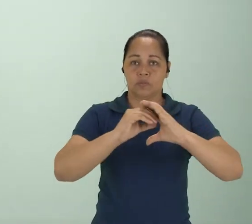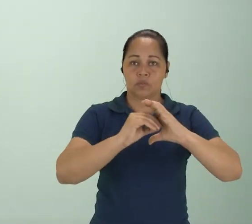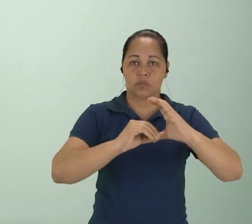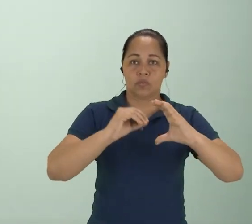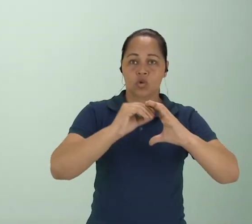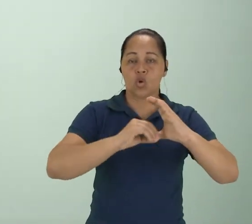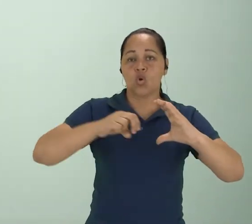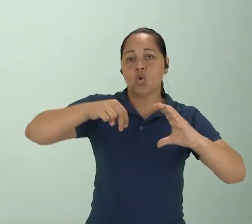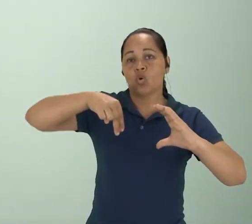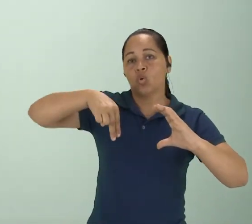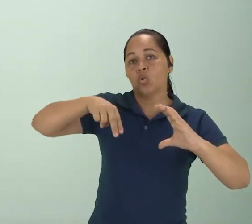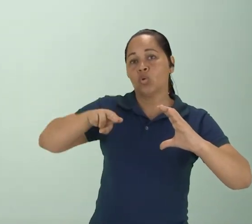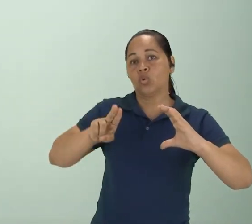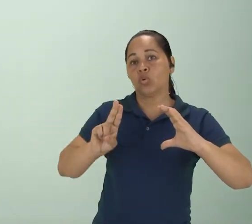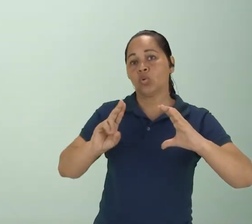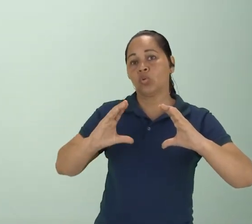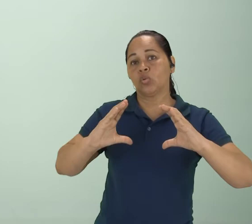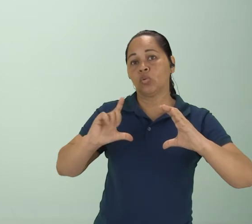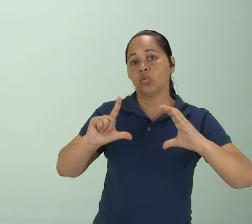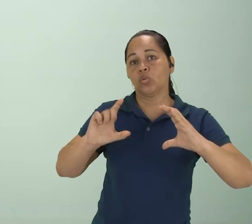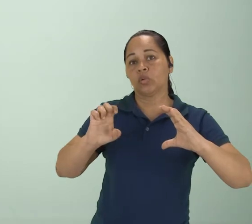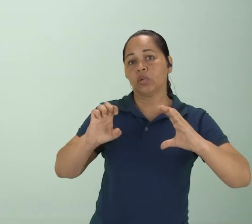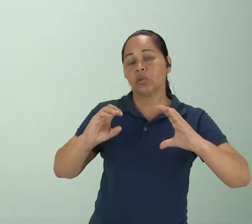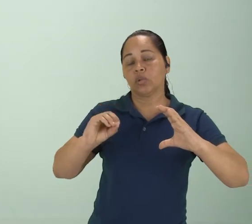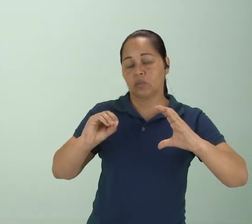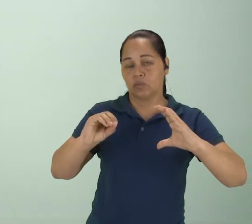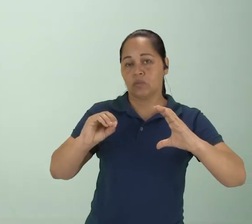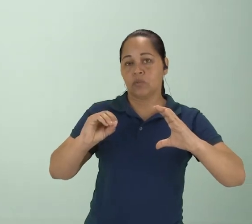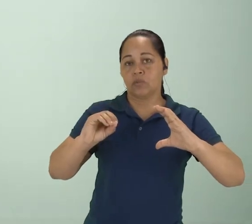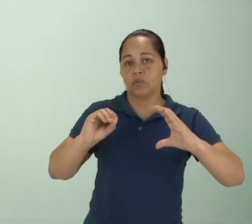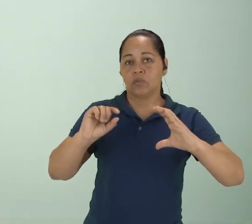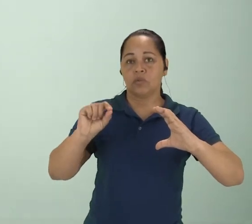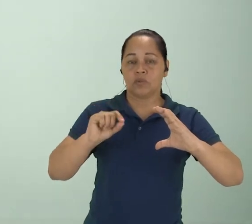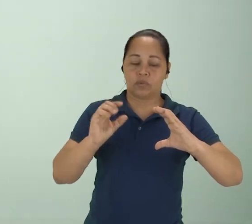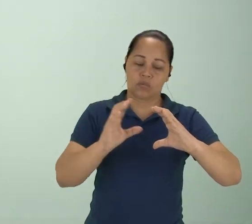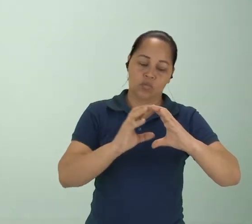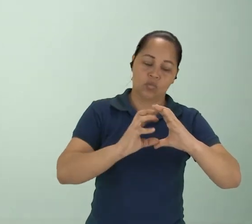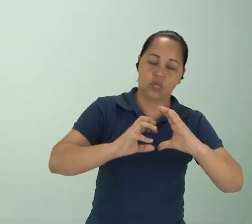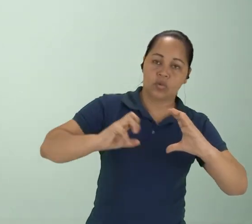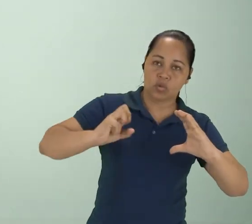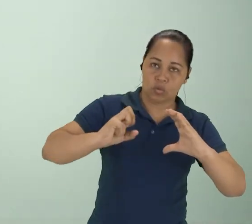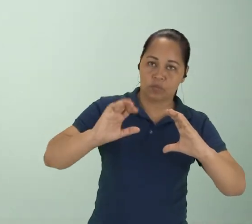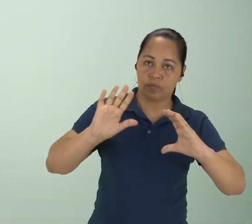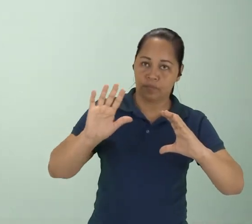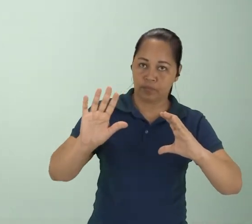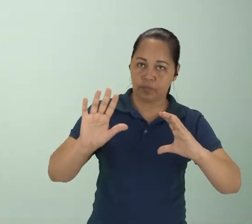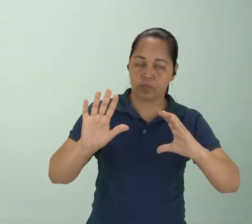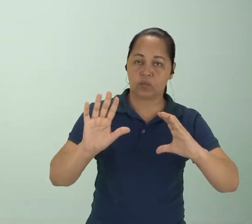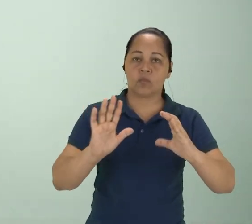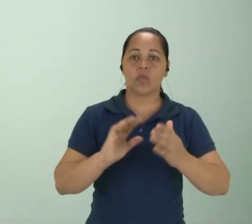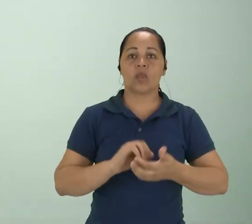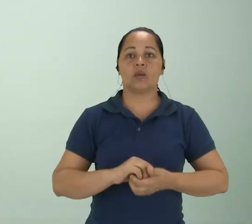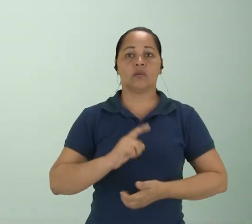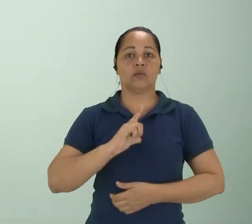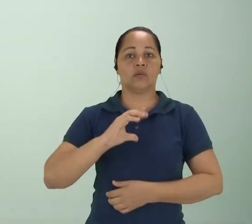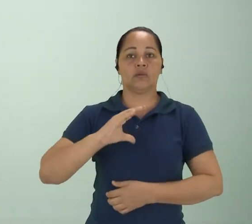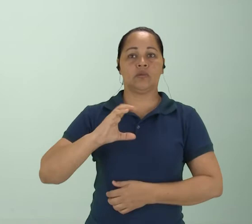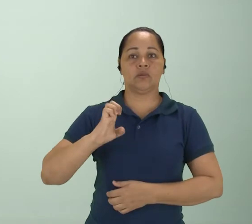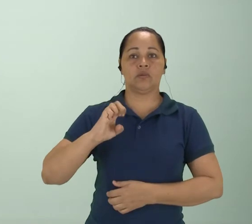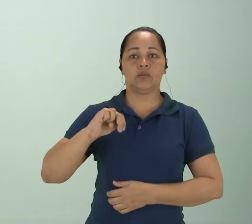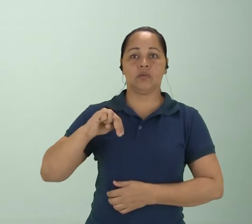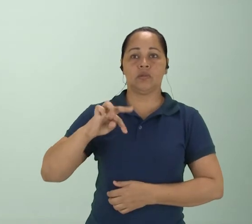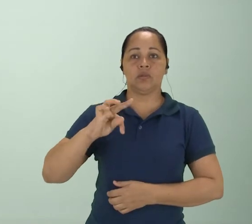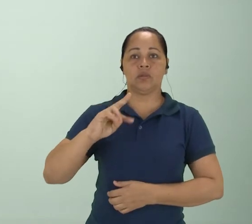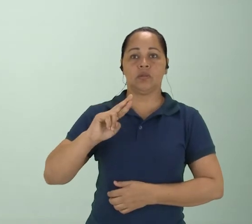carioteca, né, que é aquilo que protege o material celular. Também já vai ter os centríolos começando a